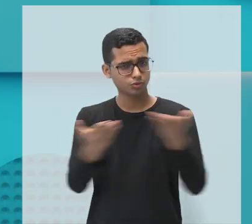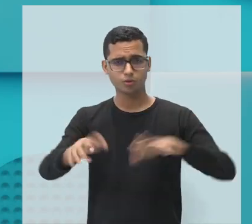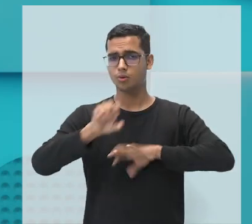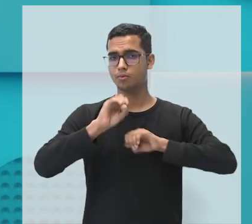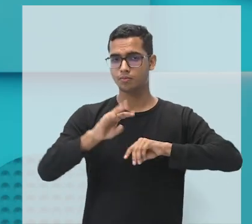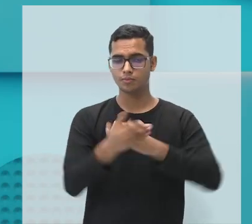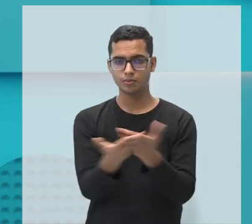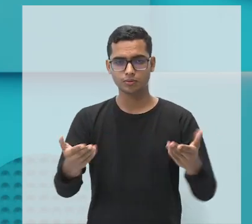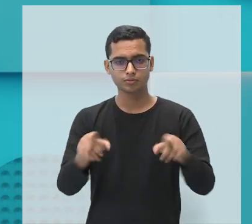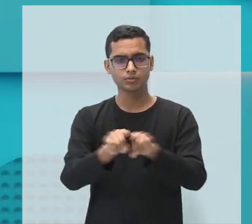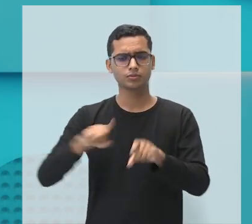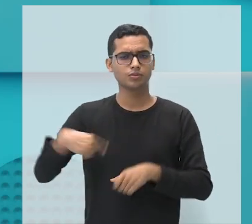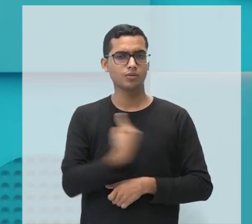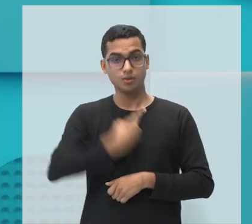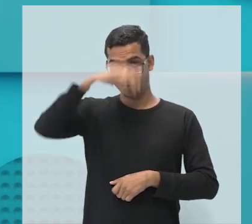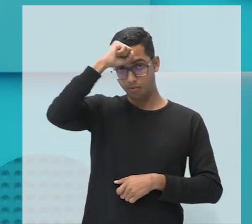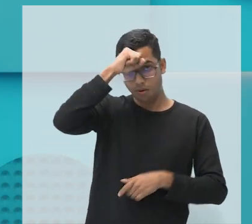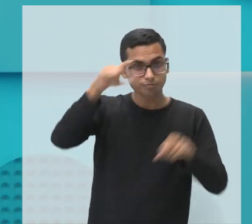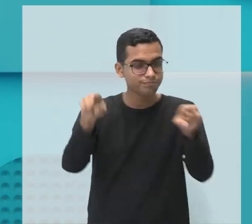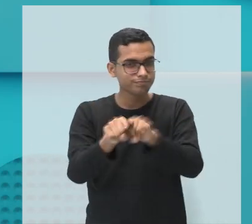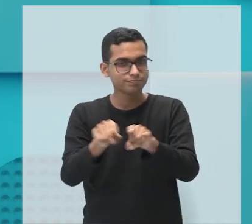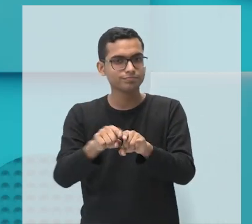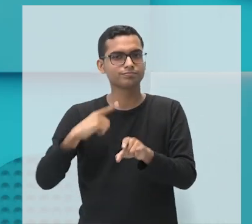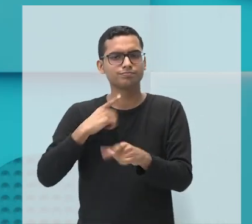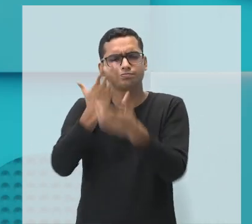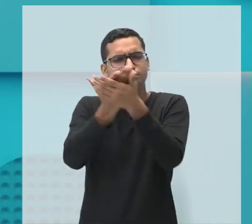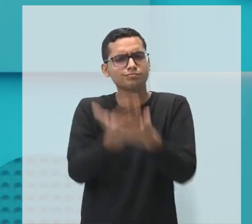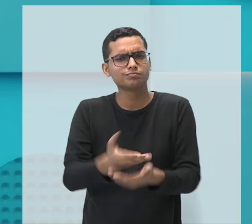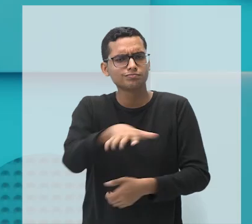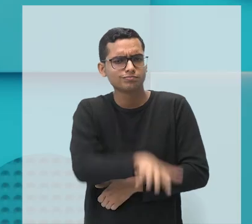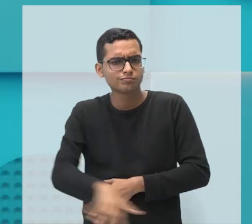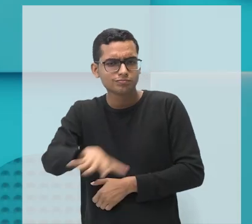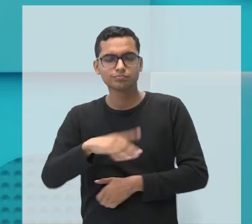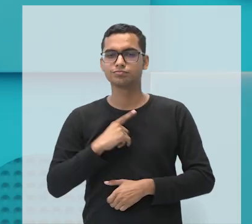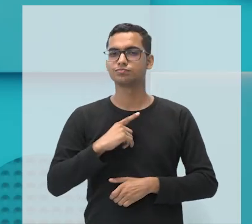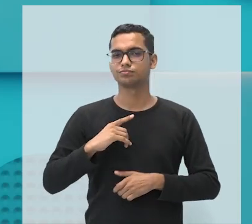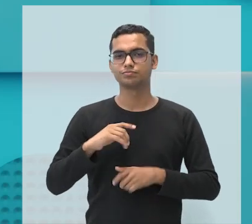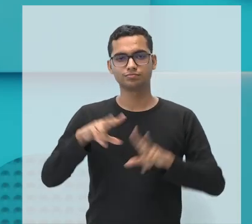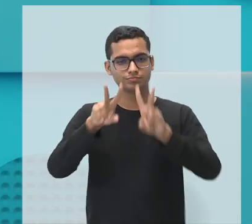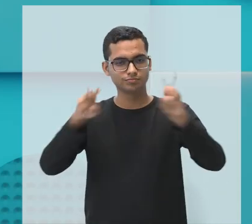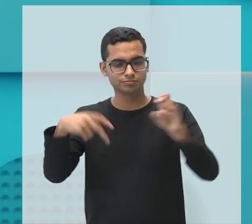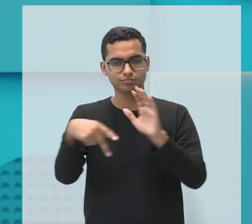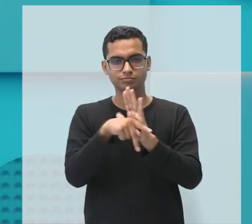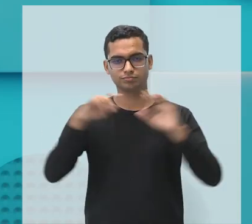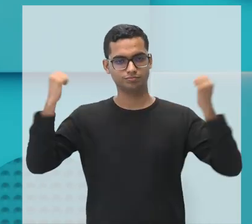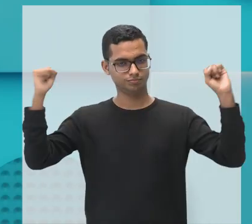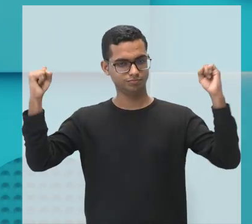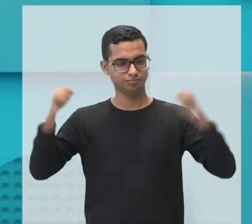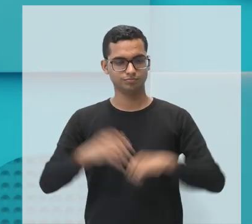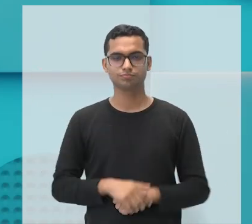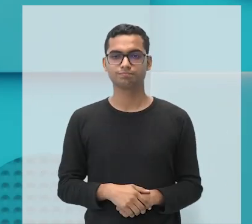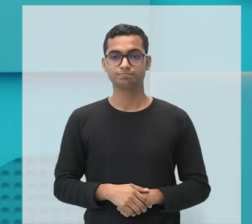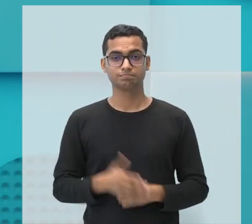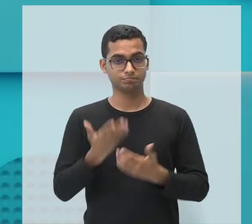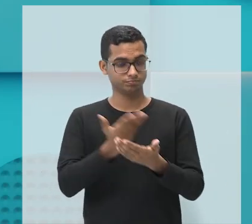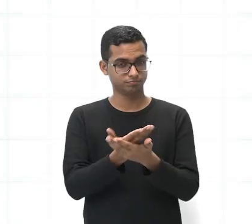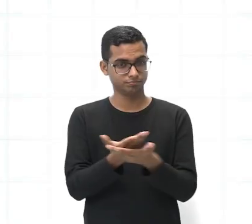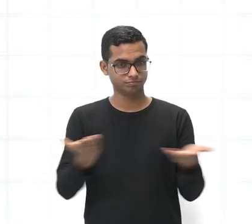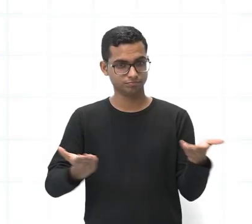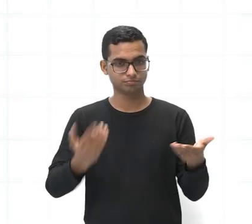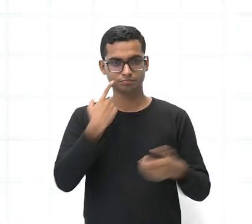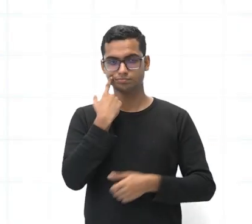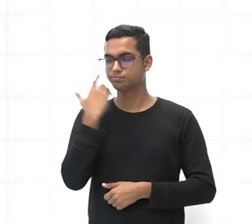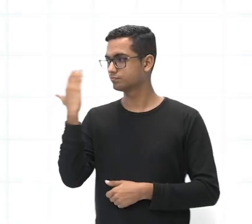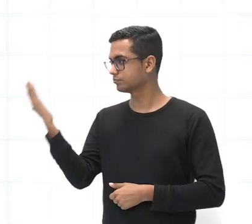de vocês para nós conhecermos e explorarmos mais um conteúdo de Educação Física. Vamos ver qual será a nossa aula de